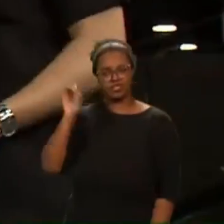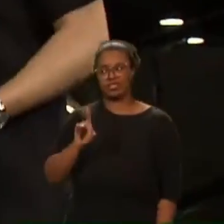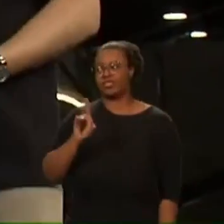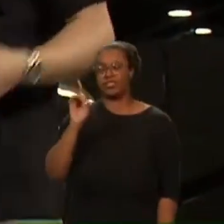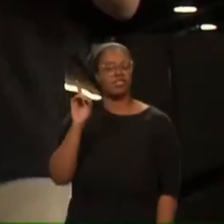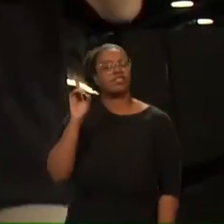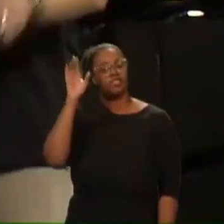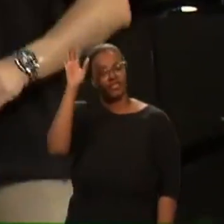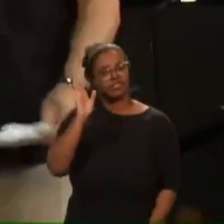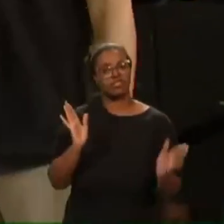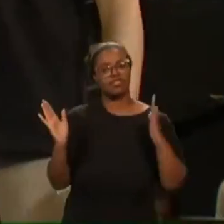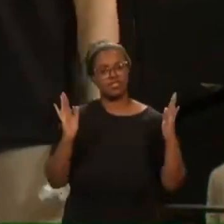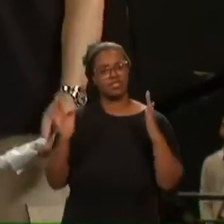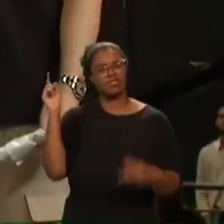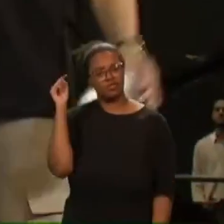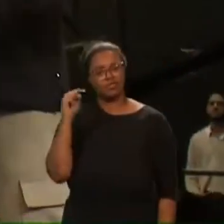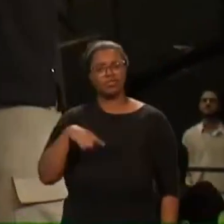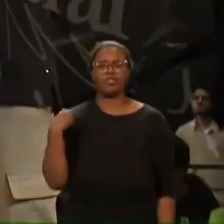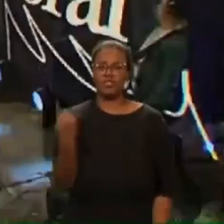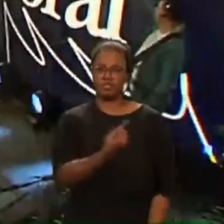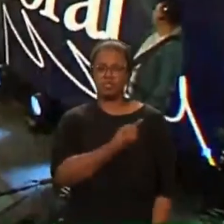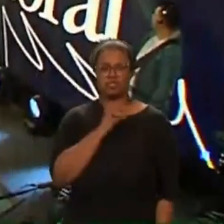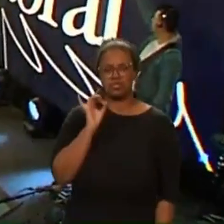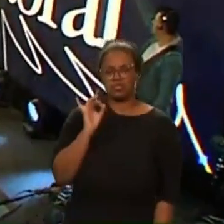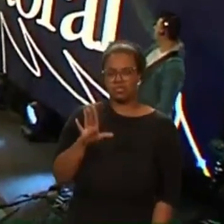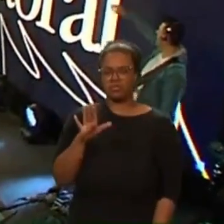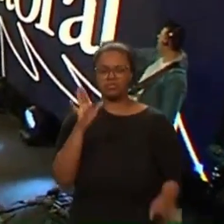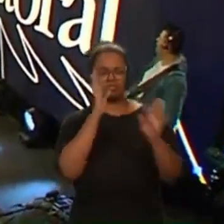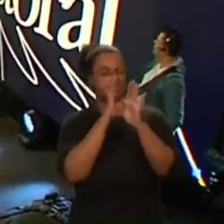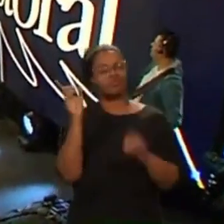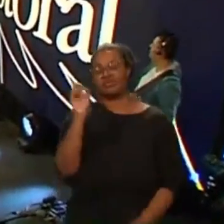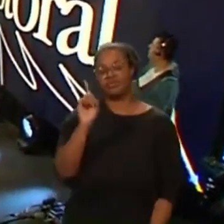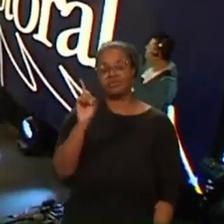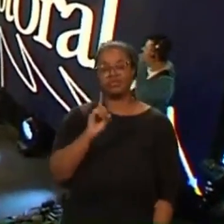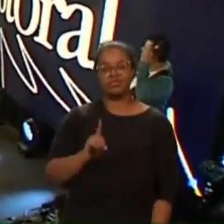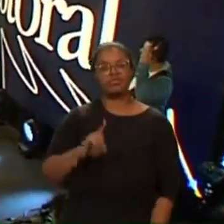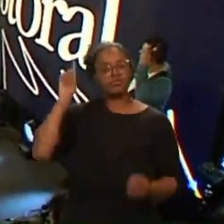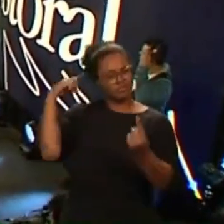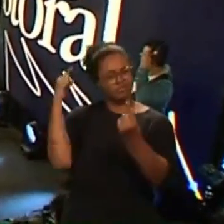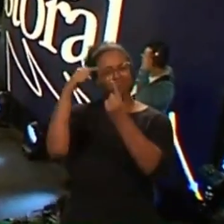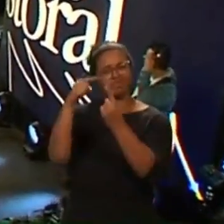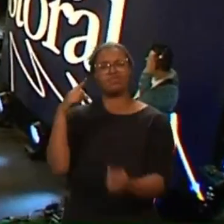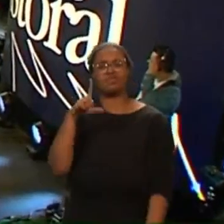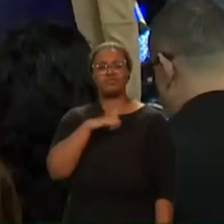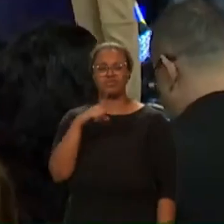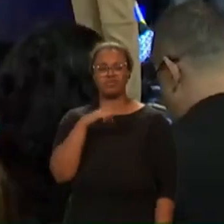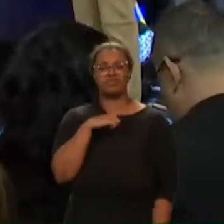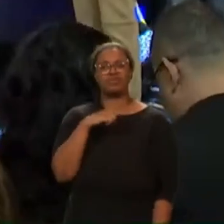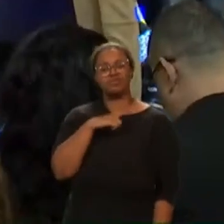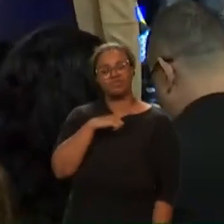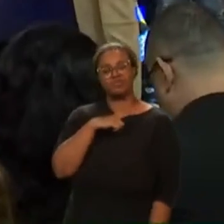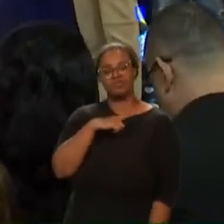geração nós não estamos aqui à toa entenda isso Lagoinha existe um propósito do Céus a